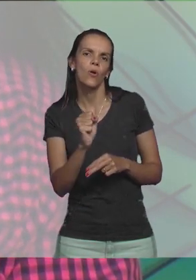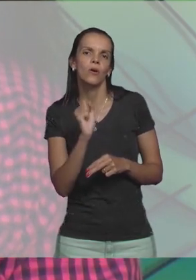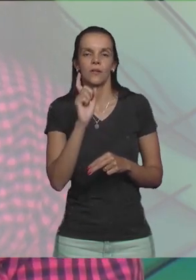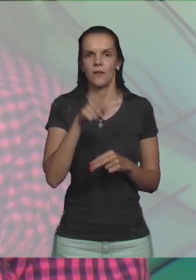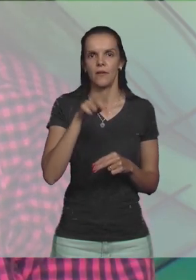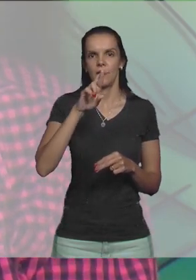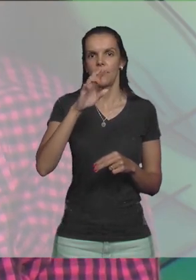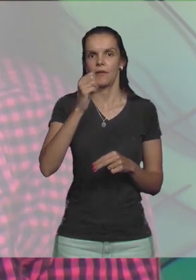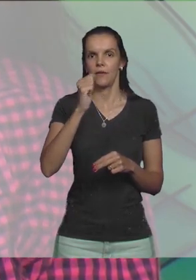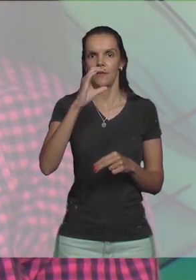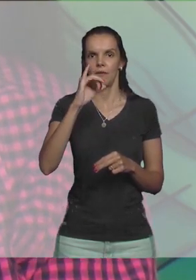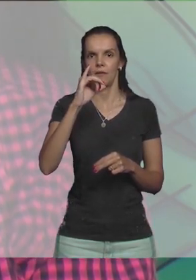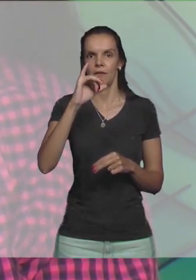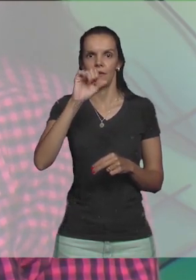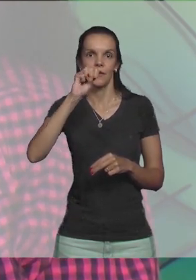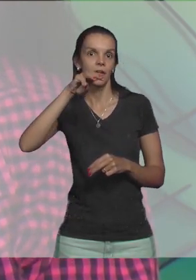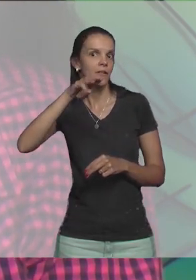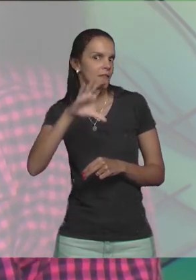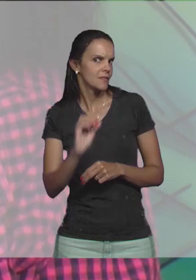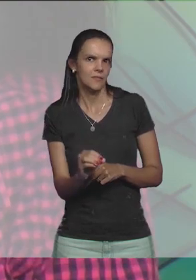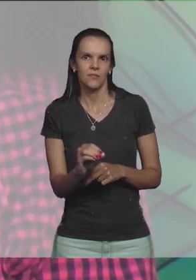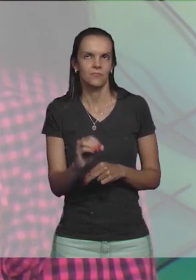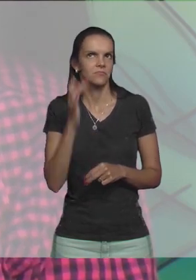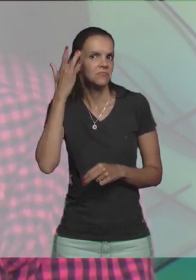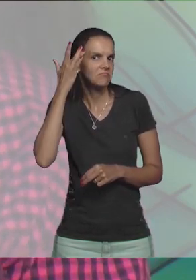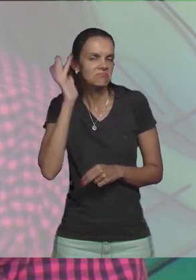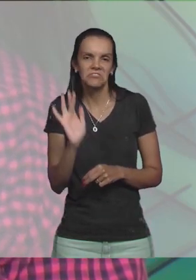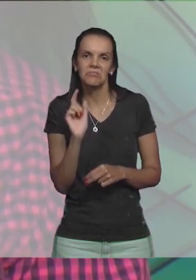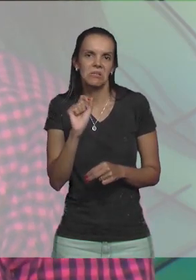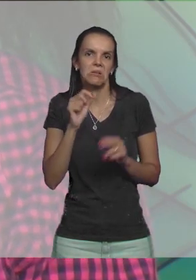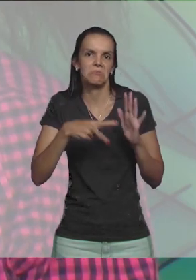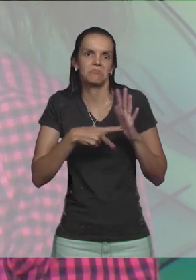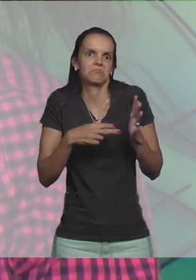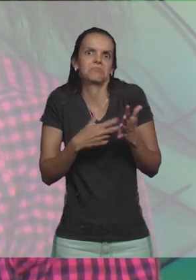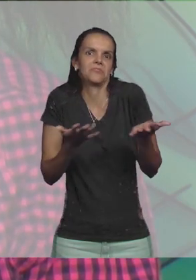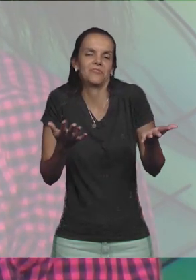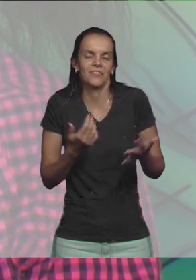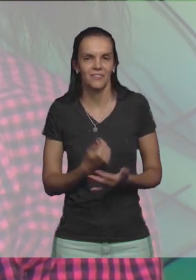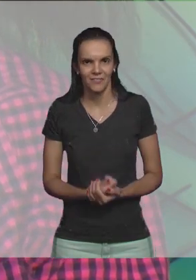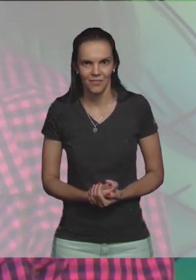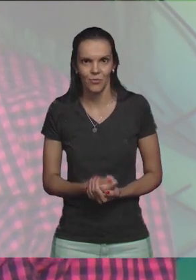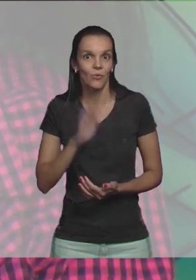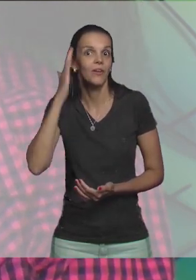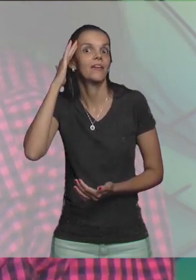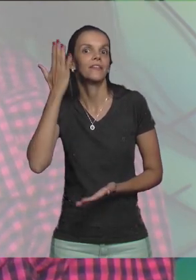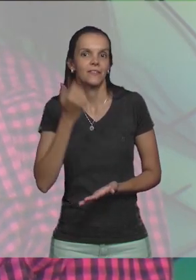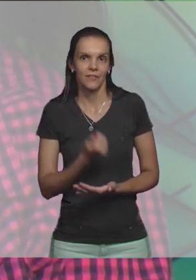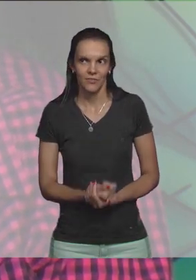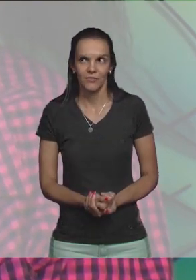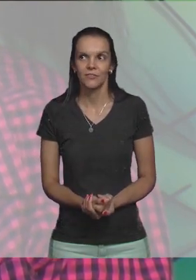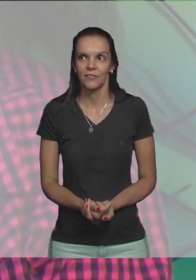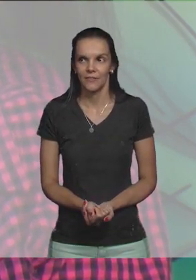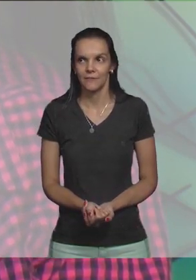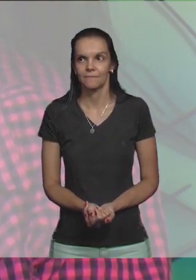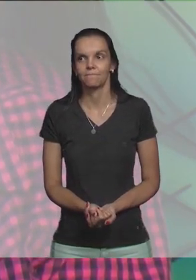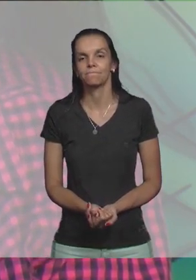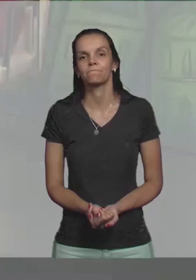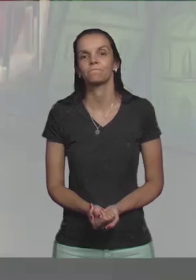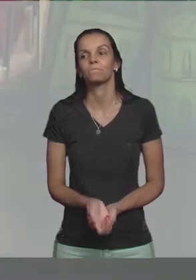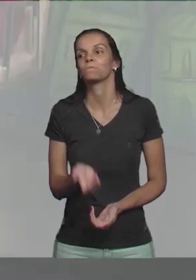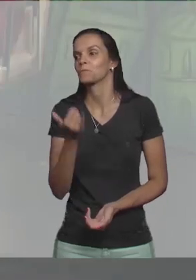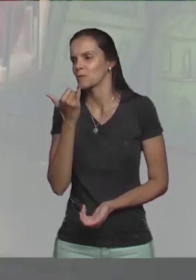racismo. Eu não sei o que ela entende por racismo. Né? Mas aí eu